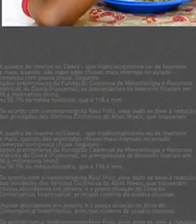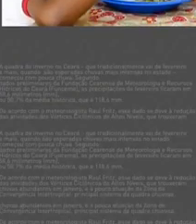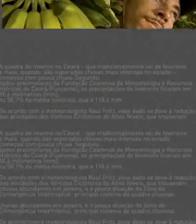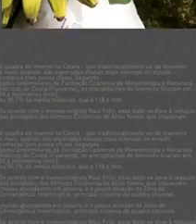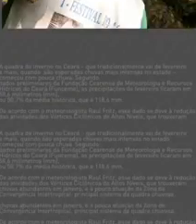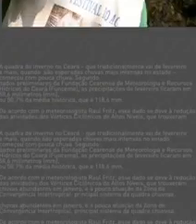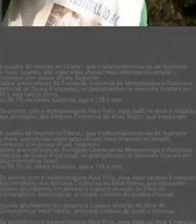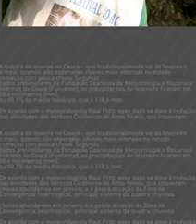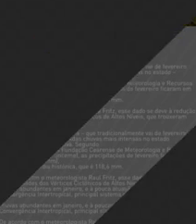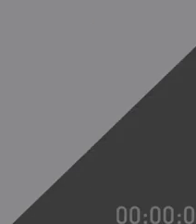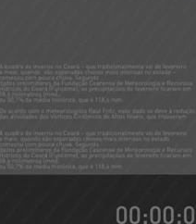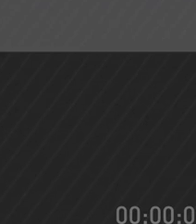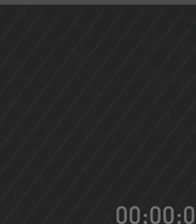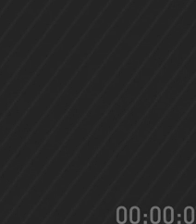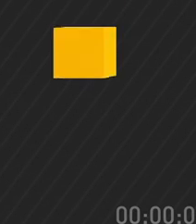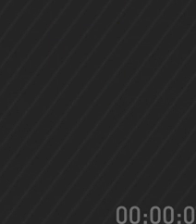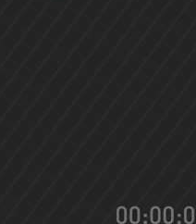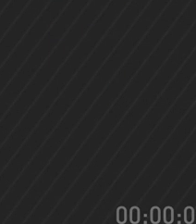w